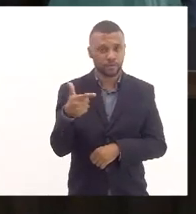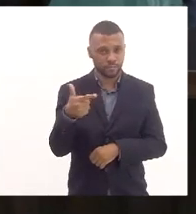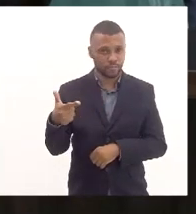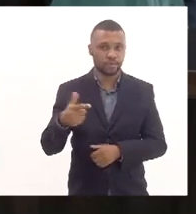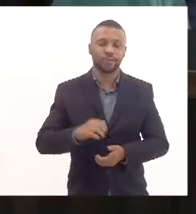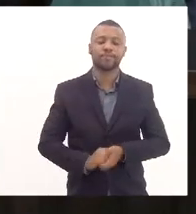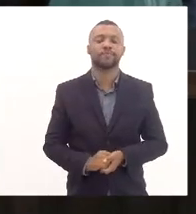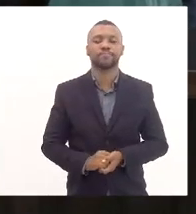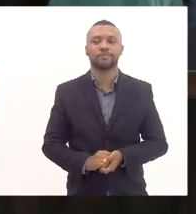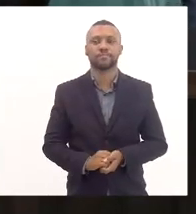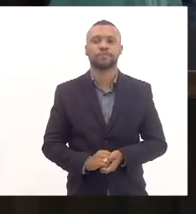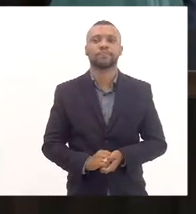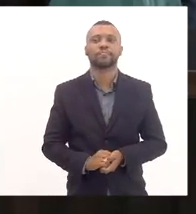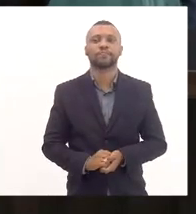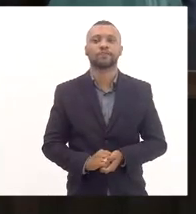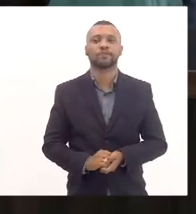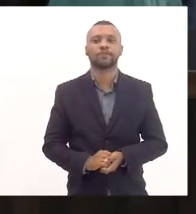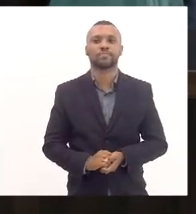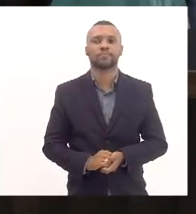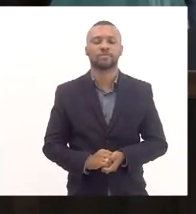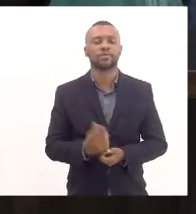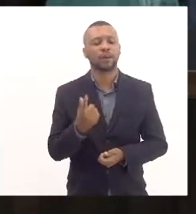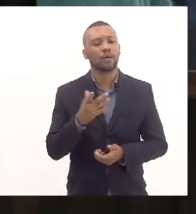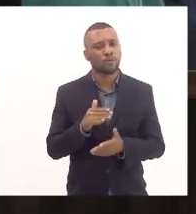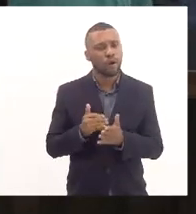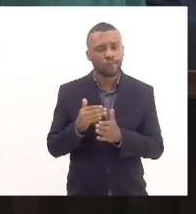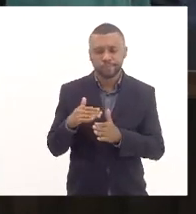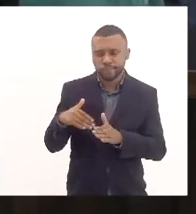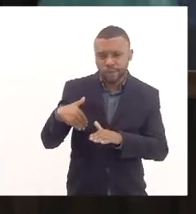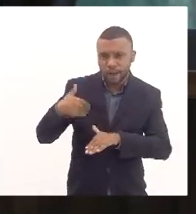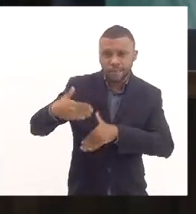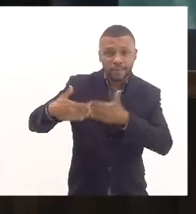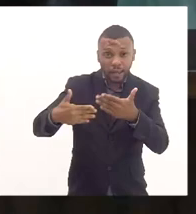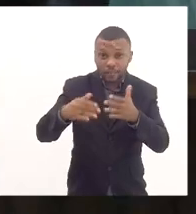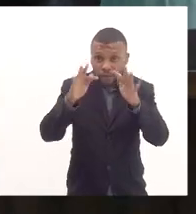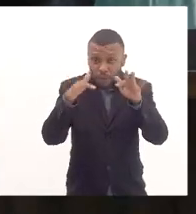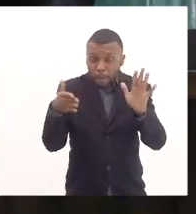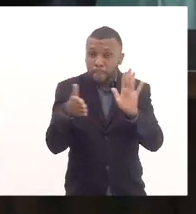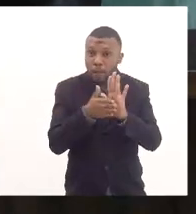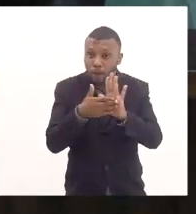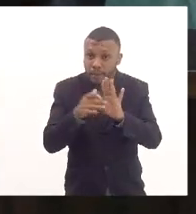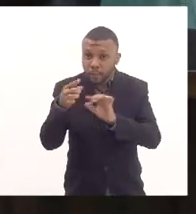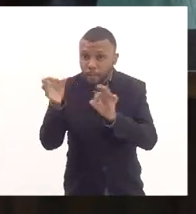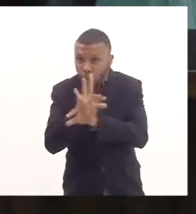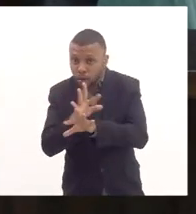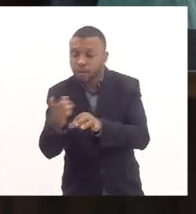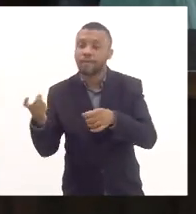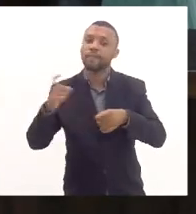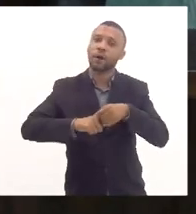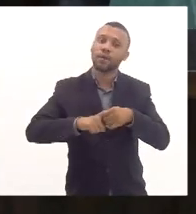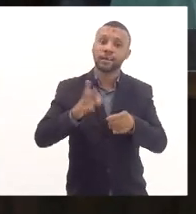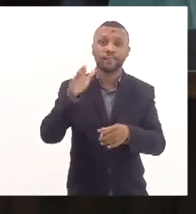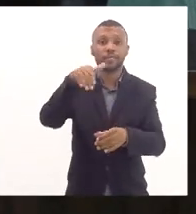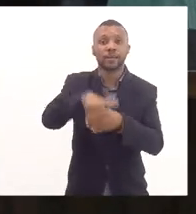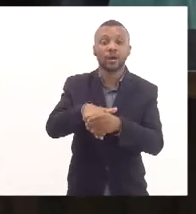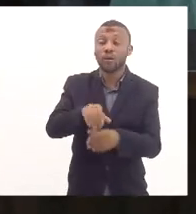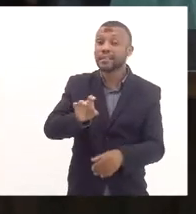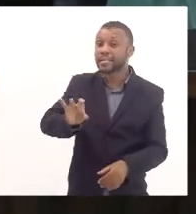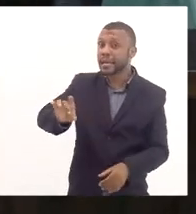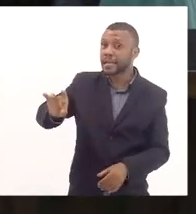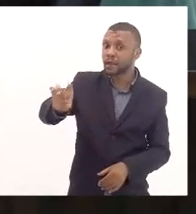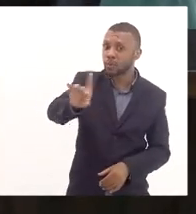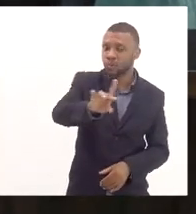eu vou eu vou macio avançar vou terminar pauta e volto que a votação nominal